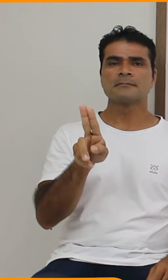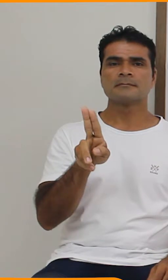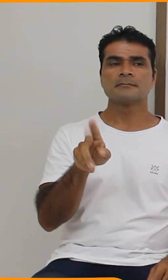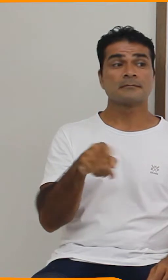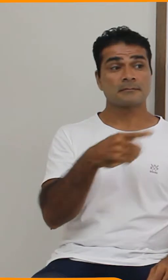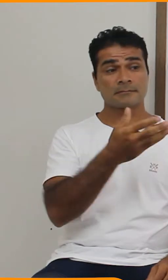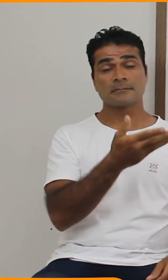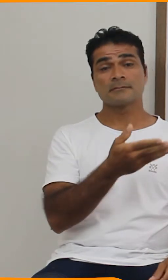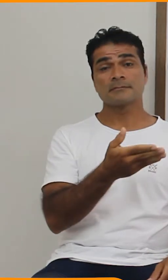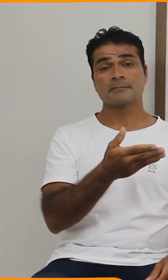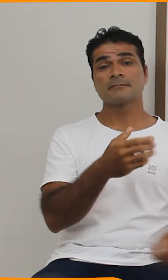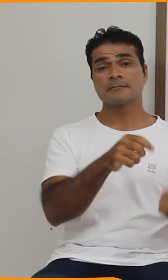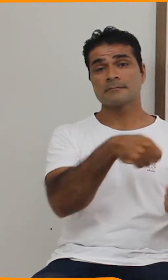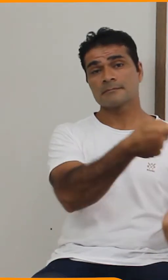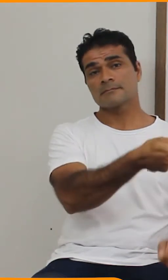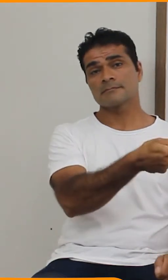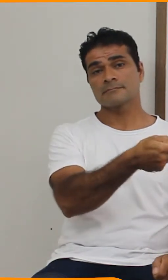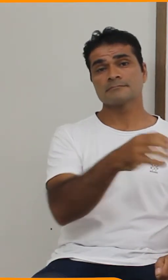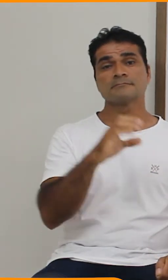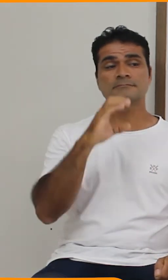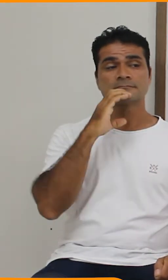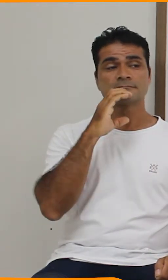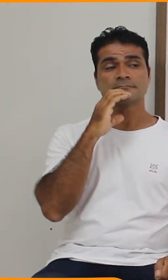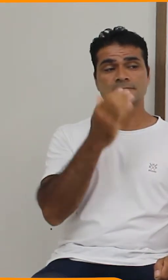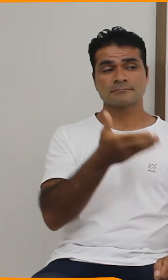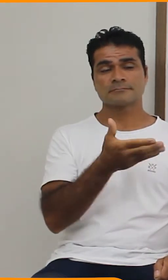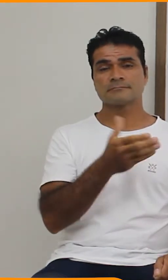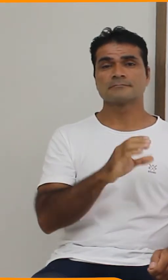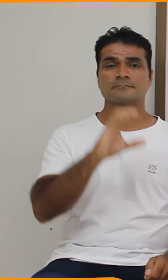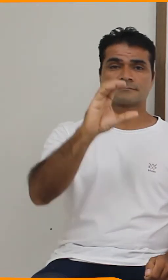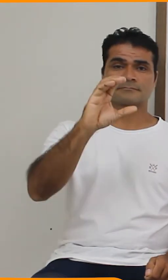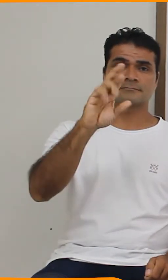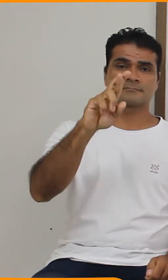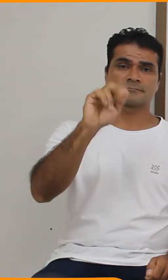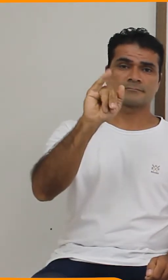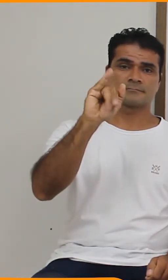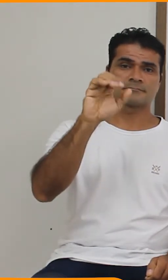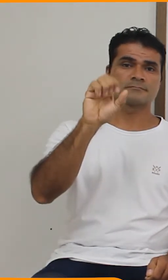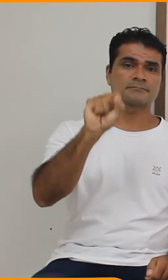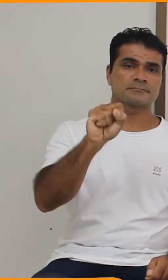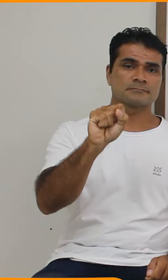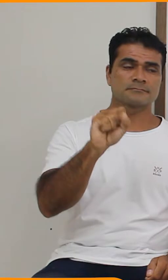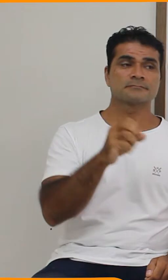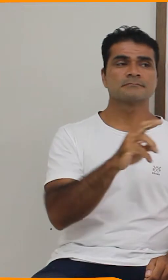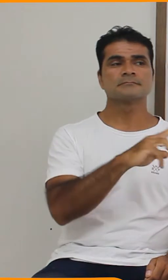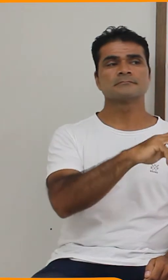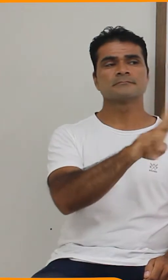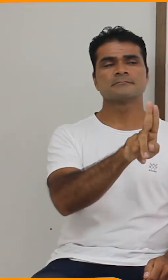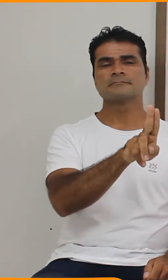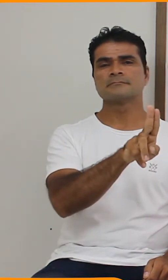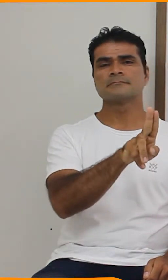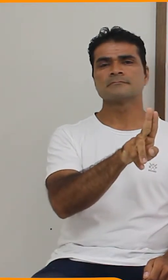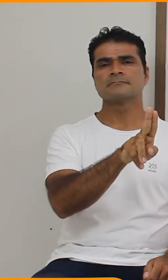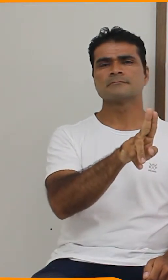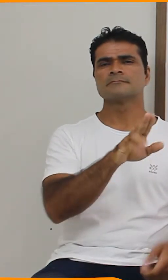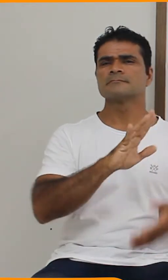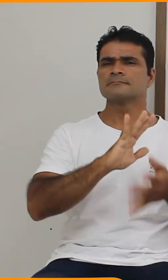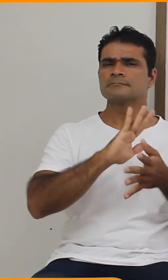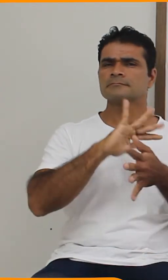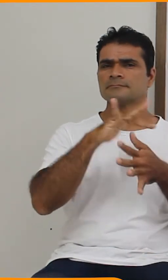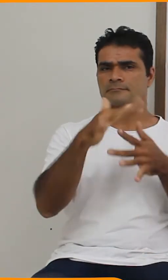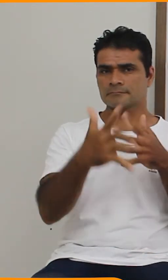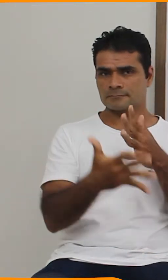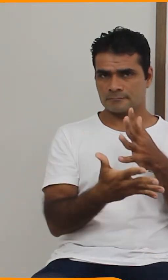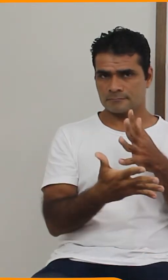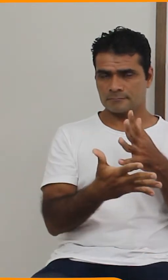o meu sinal é esse, Cris, certo? E como é o meu nome em Libras?